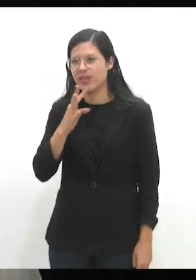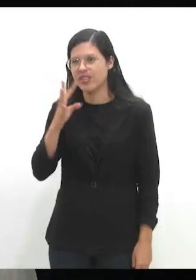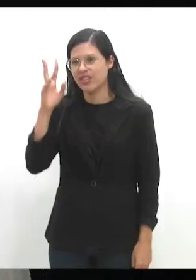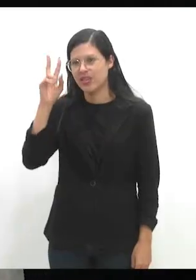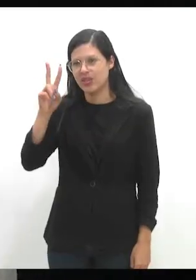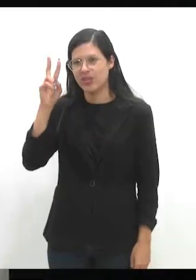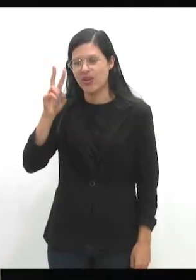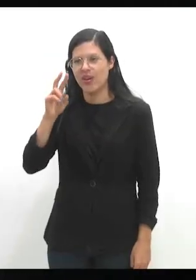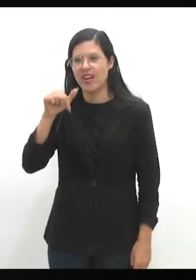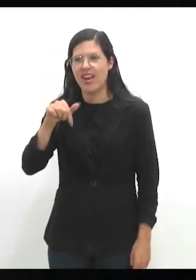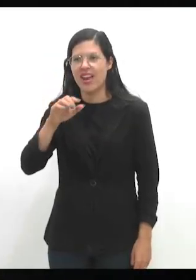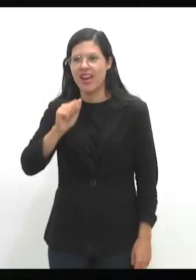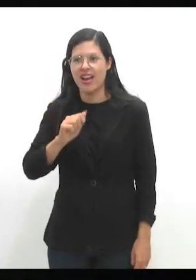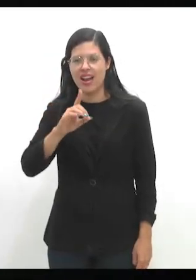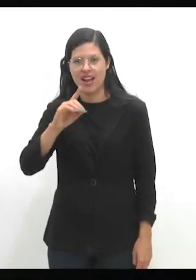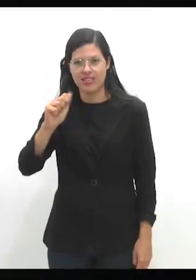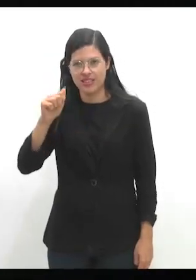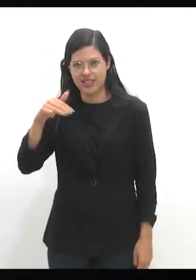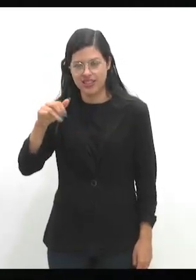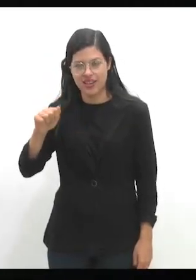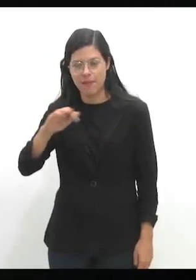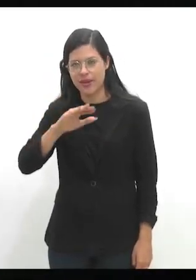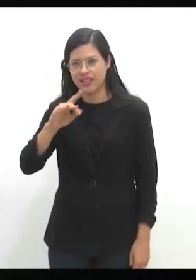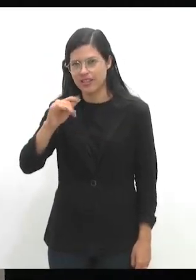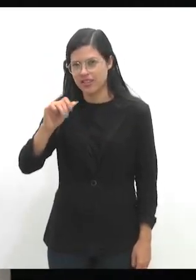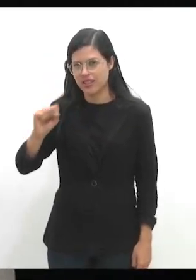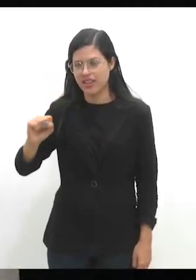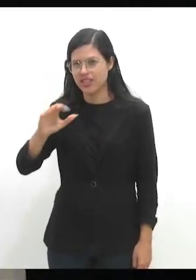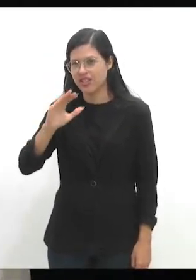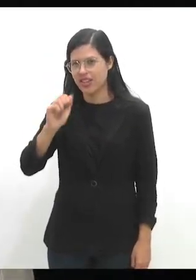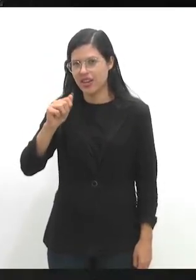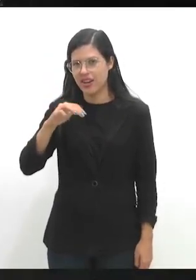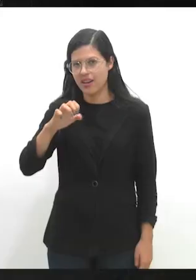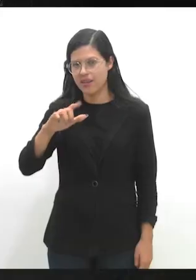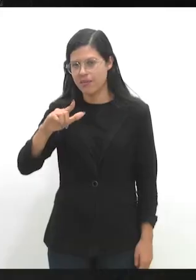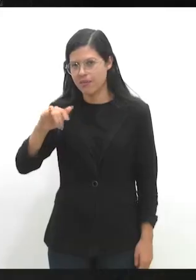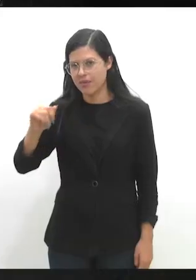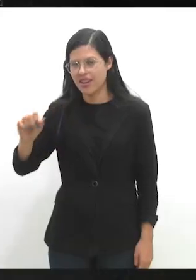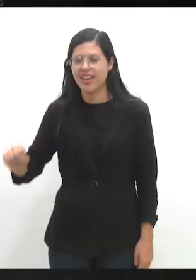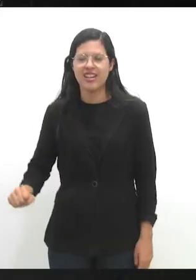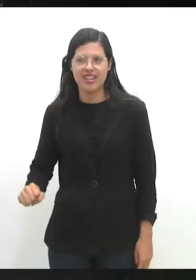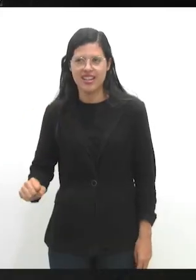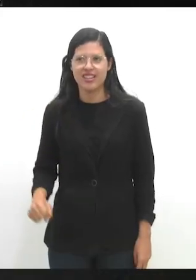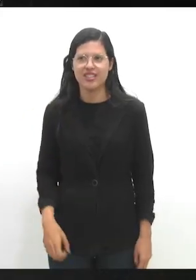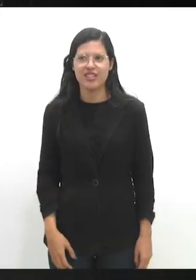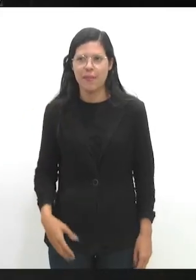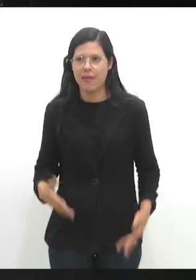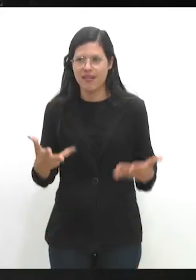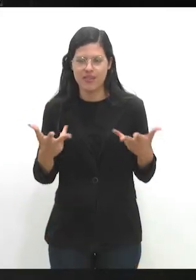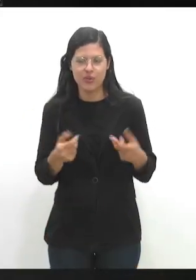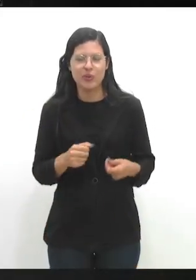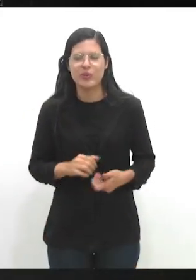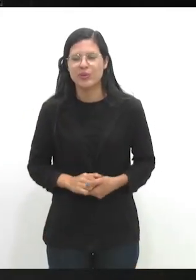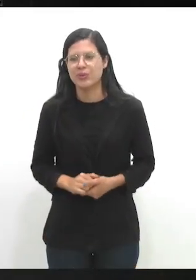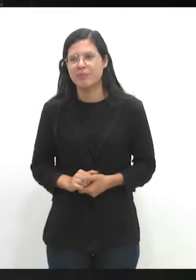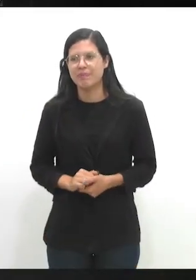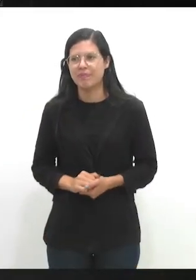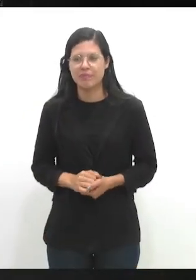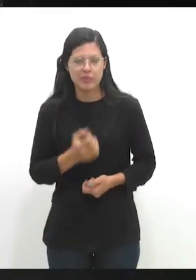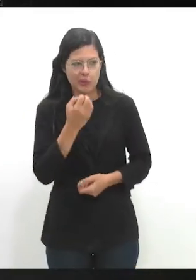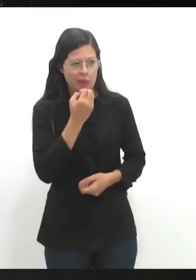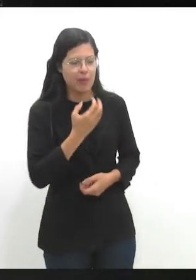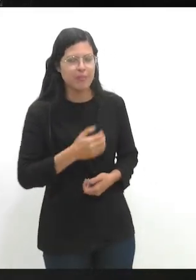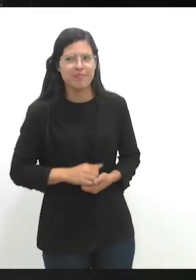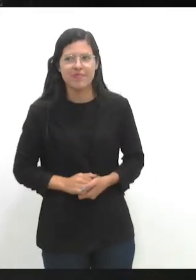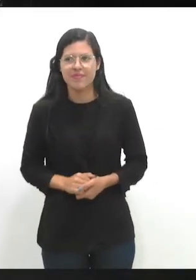de conhecer a história. Então estou lendo A Dama das Camélias, do Alexandre Dumas Filho, que conta a história da Traviata, né? Boa! Verdi, é maravilhoso.